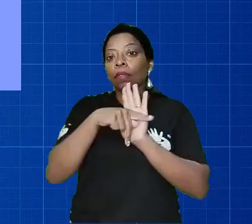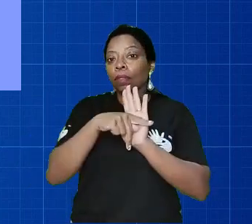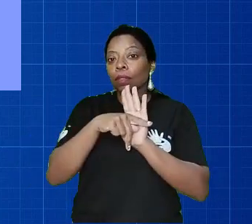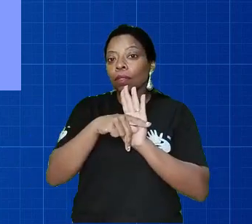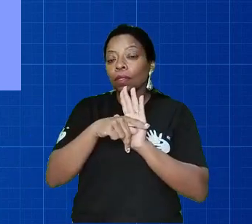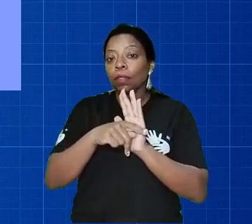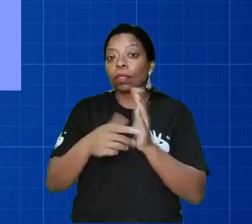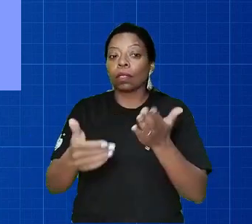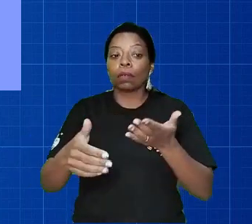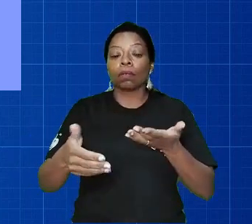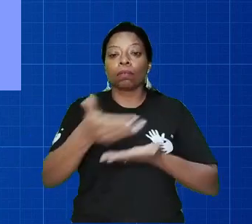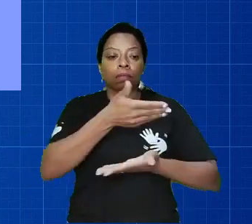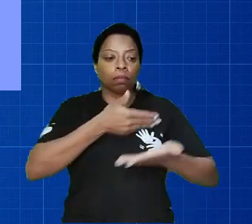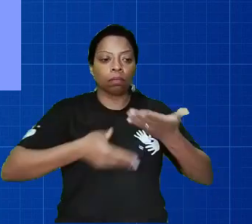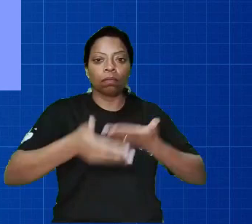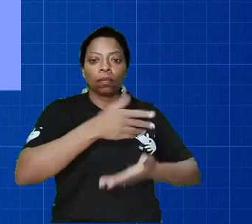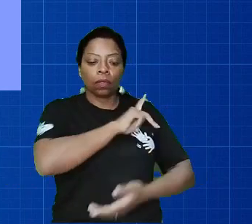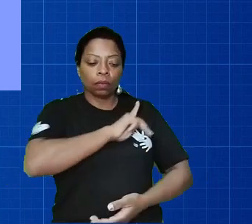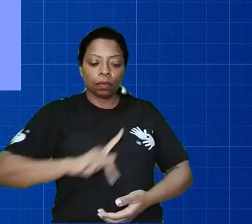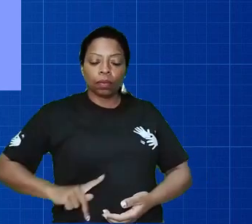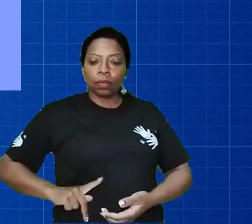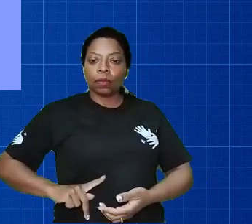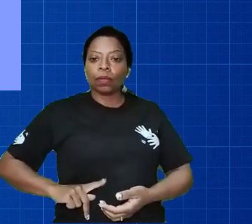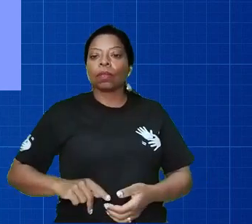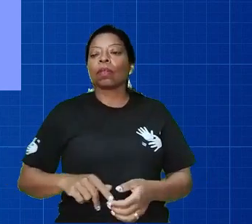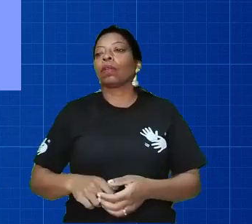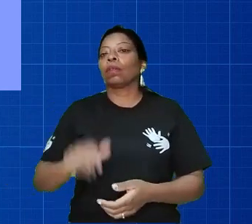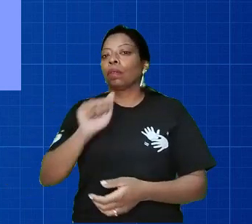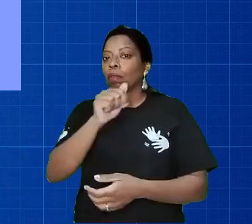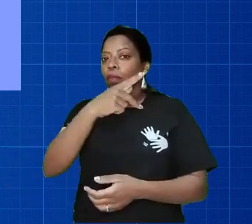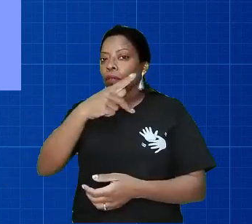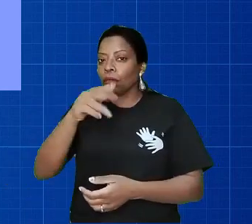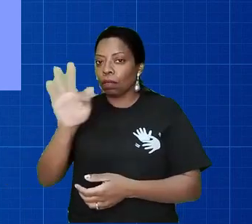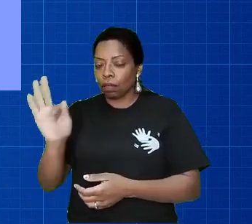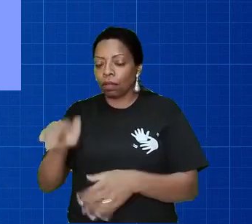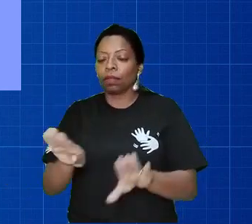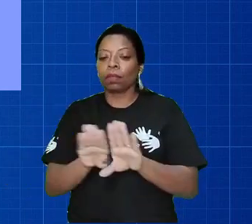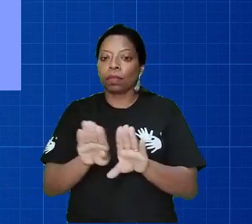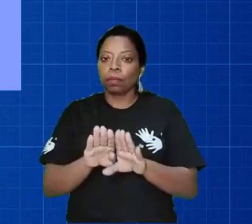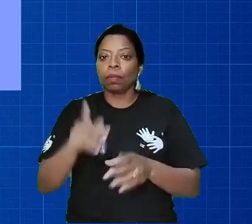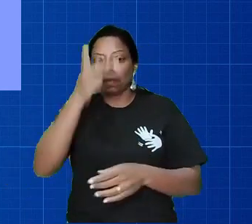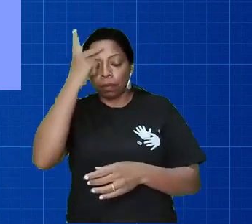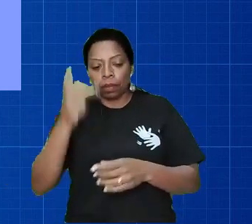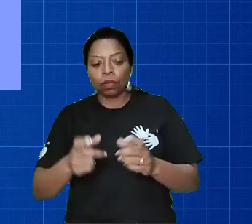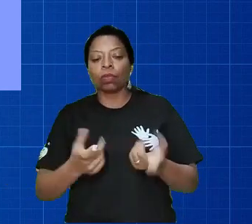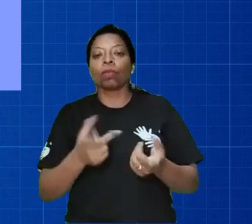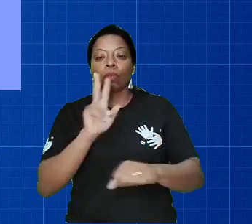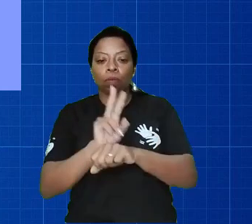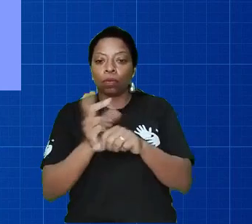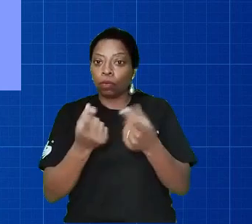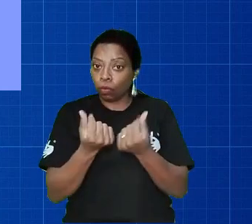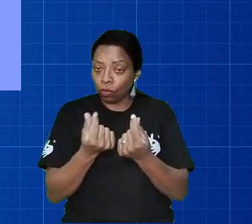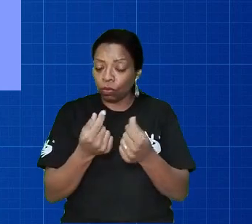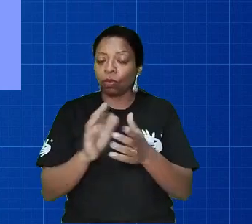compartilhada entre o presidente e o tesoureiro da associação e também com a participação